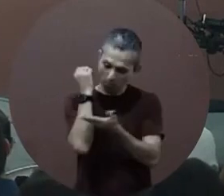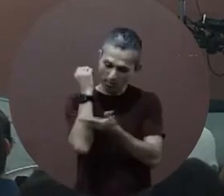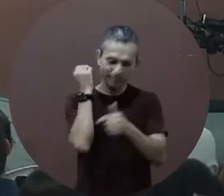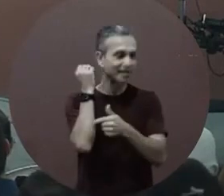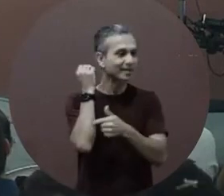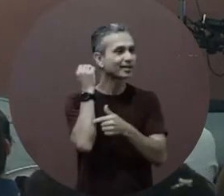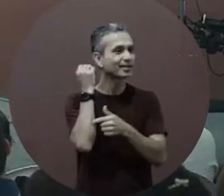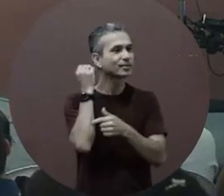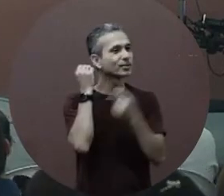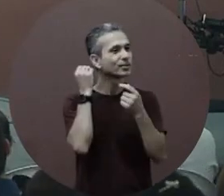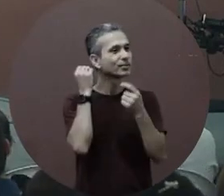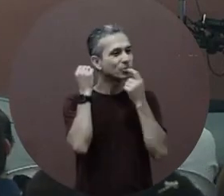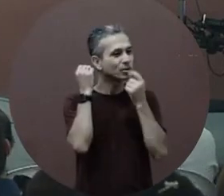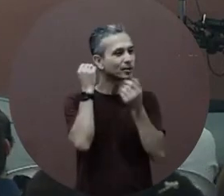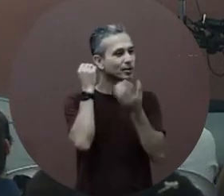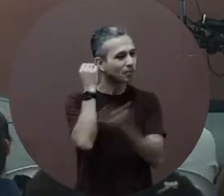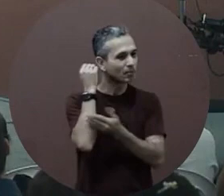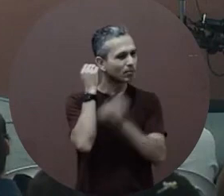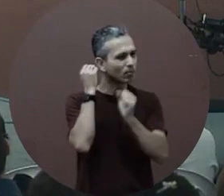permanecer.